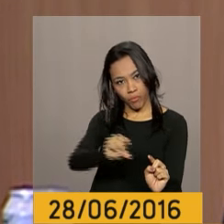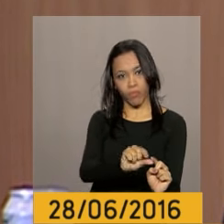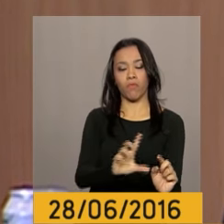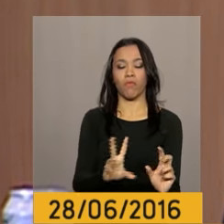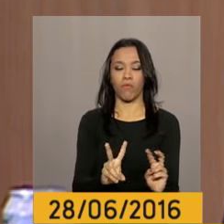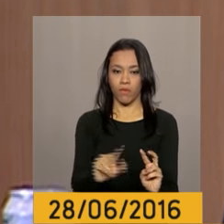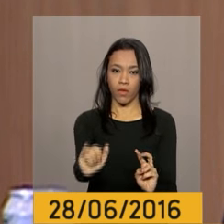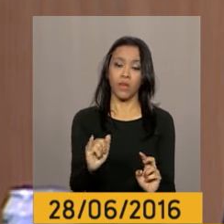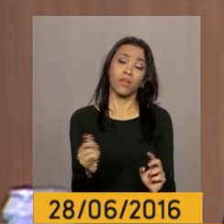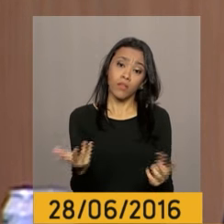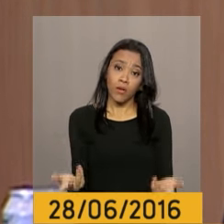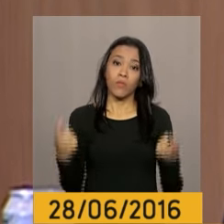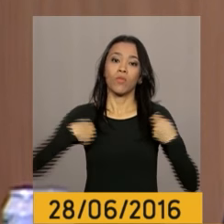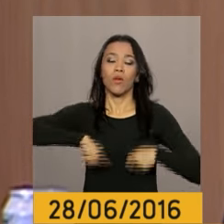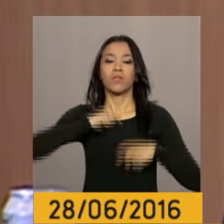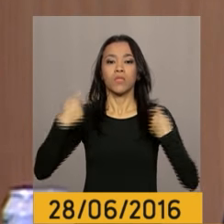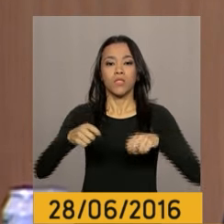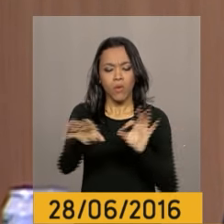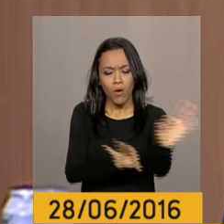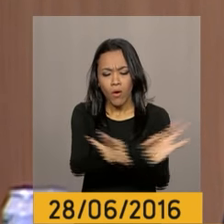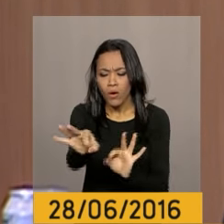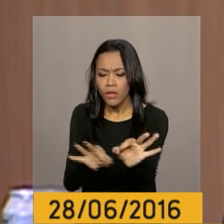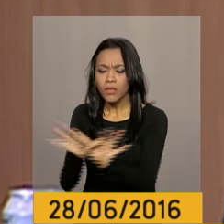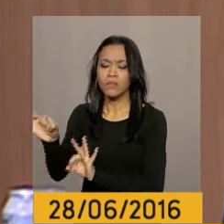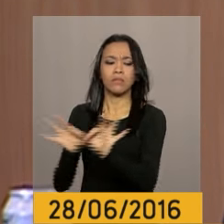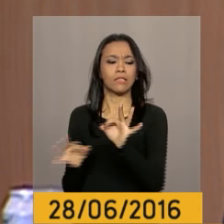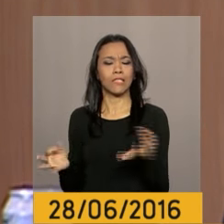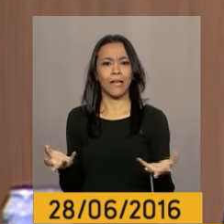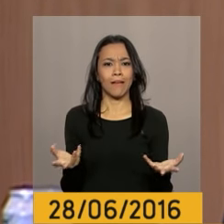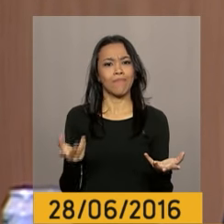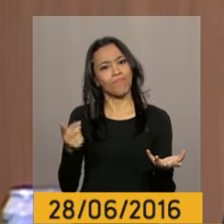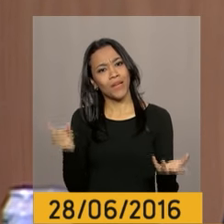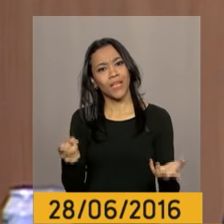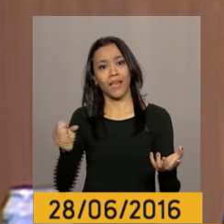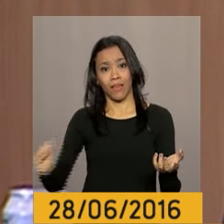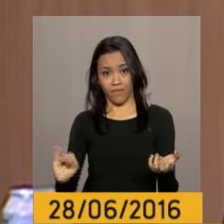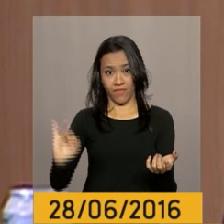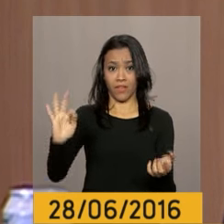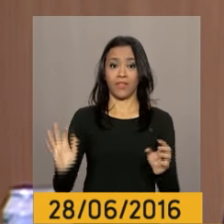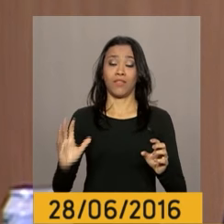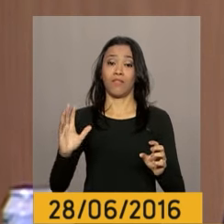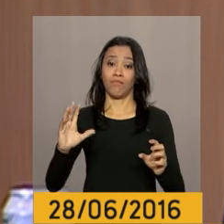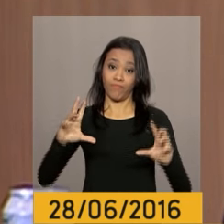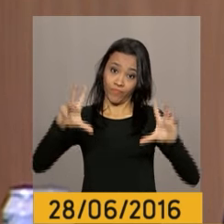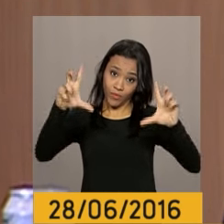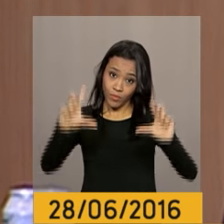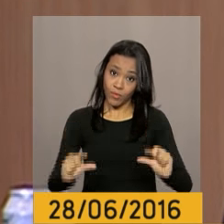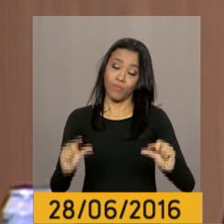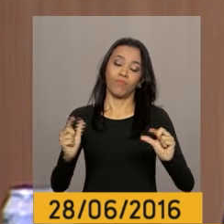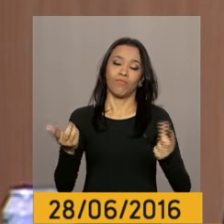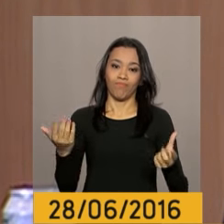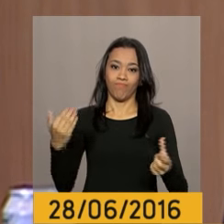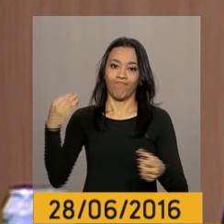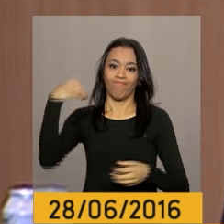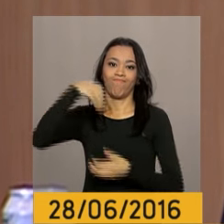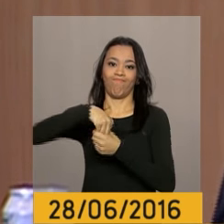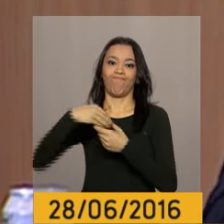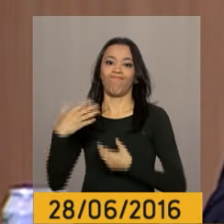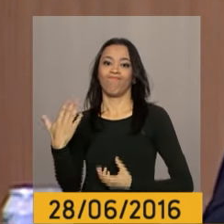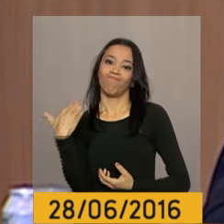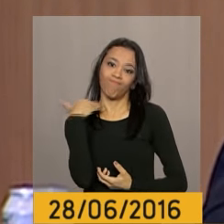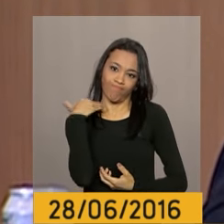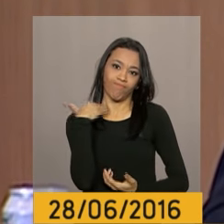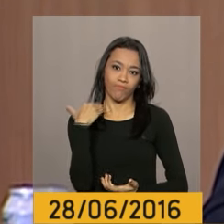as condições para a queda futura das projeções de inflação do Banco Central. Porque, nesse